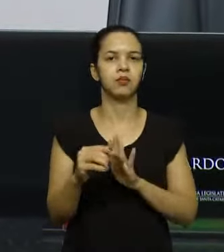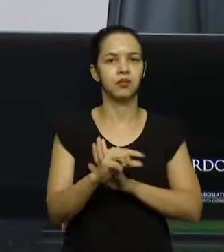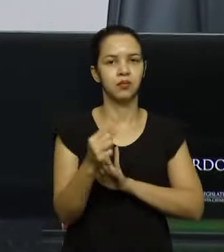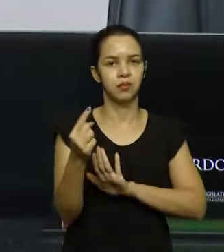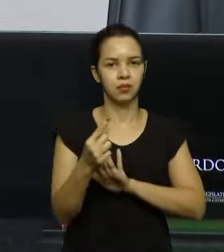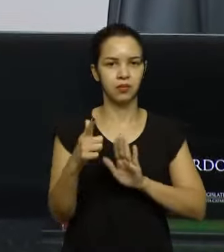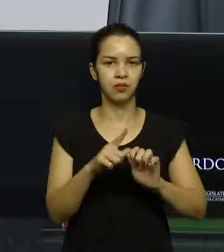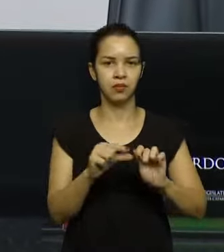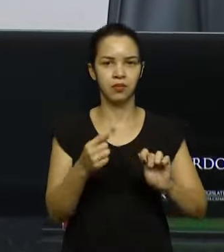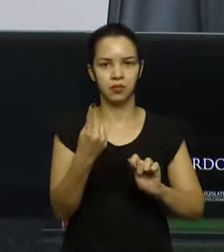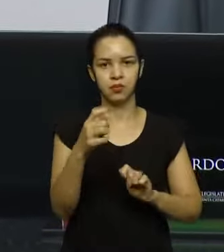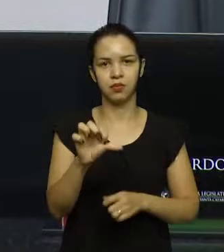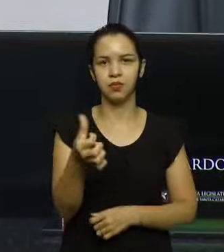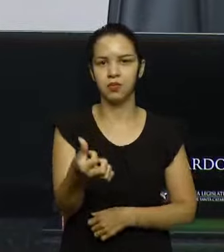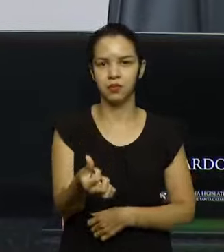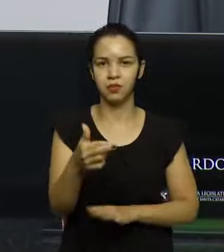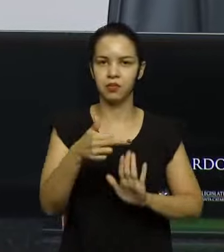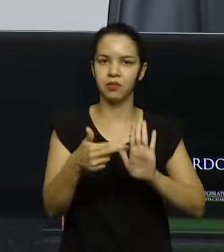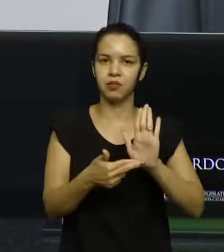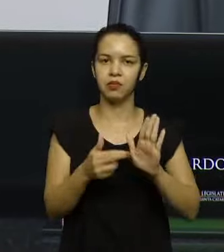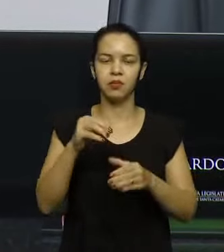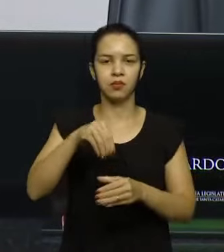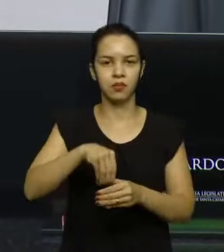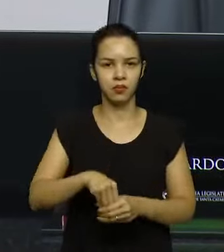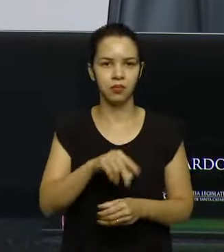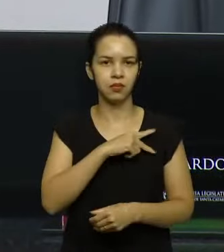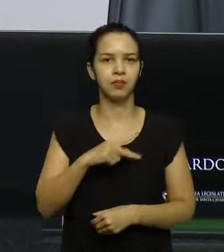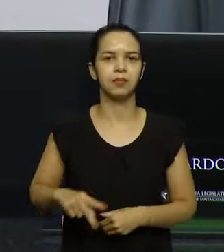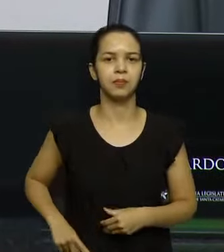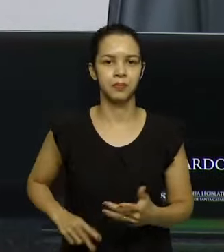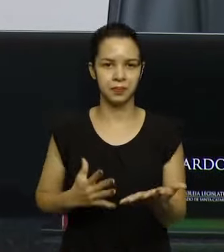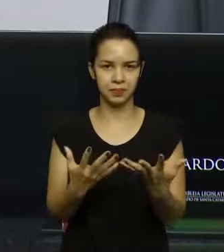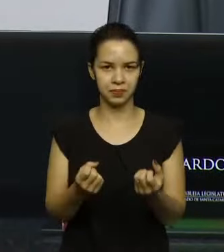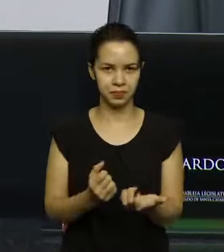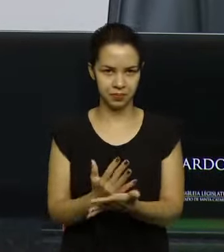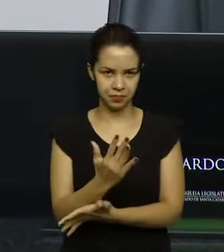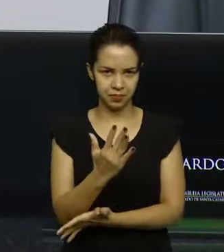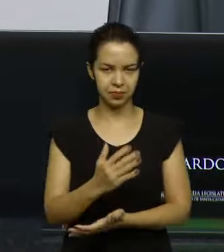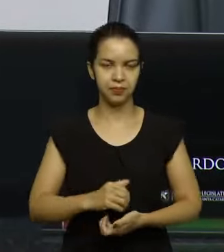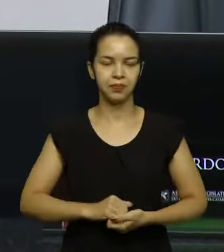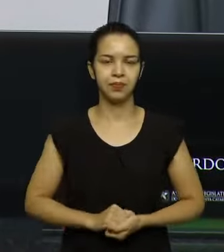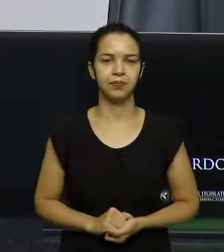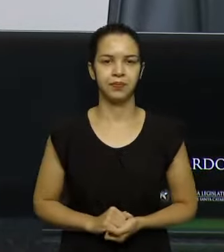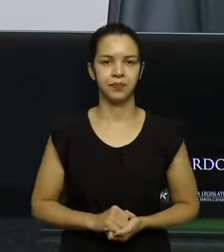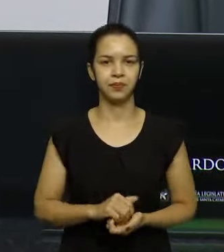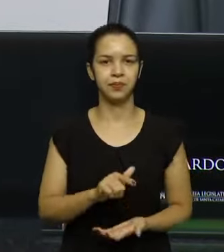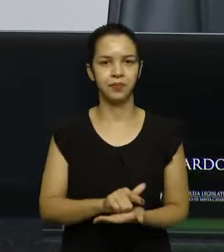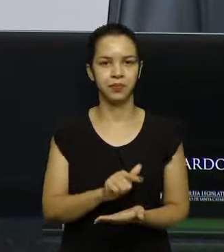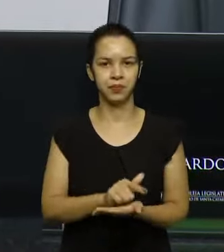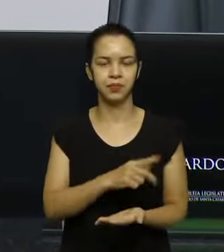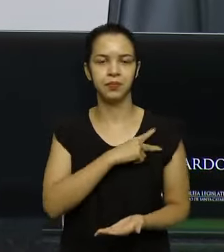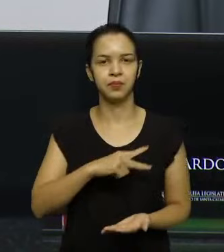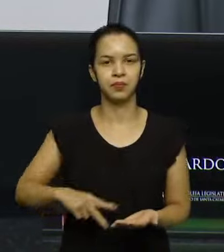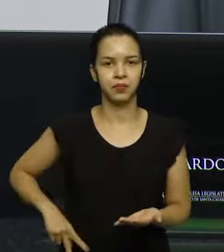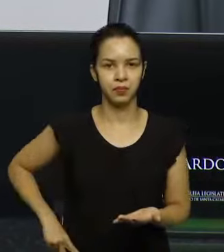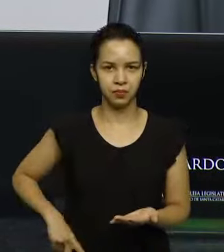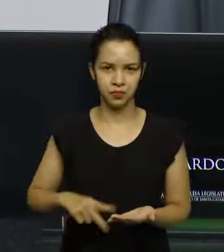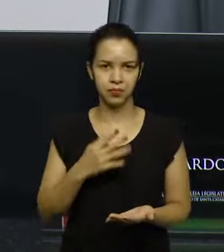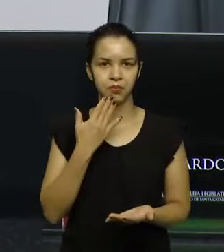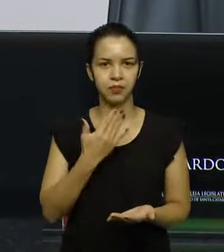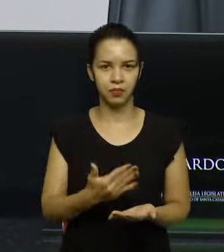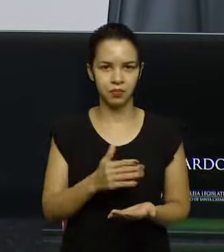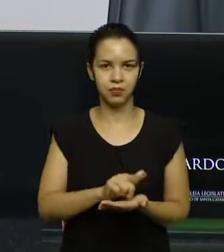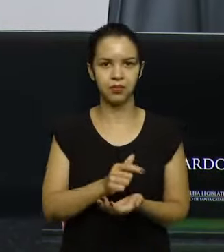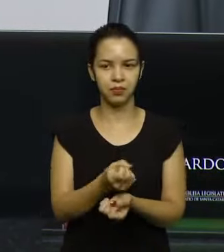artigo 106 do Regimento Interno, o senhor presidente deu a por aprovada. Expediente. O senhor presidente solicitou que se